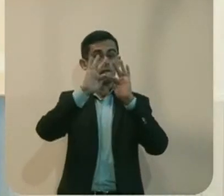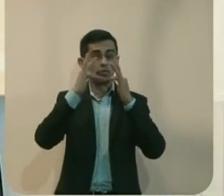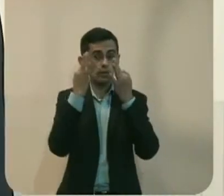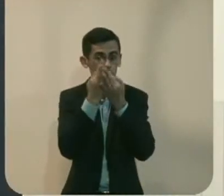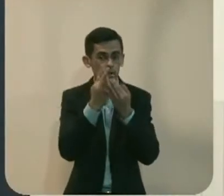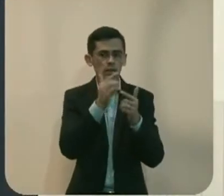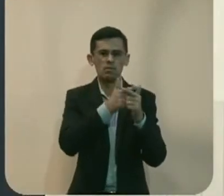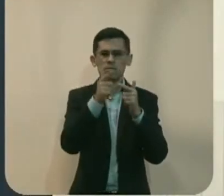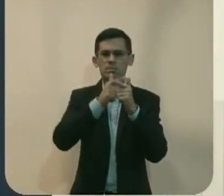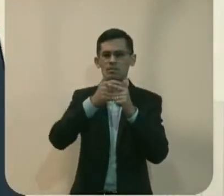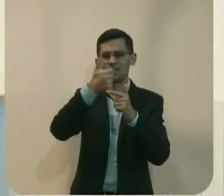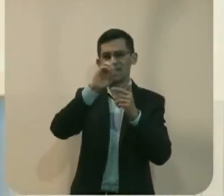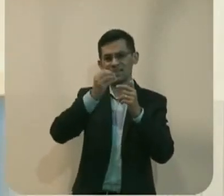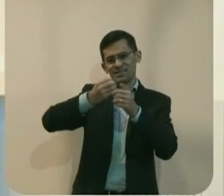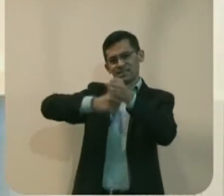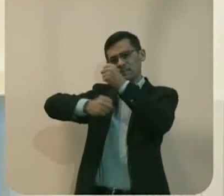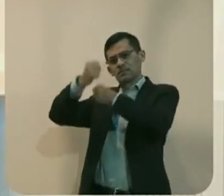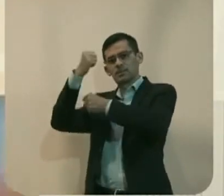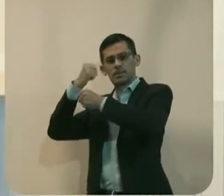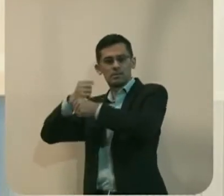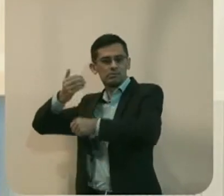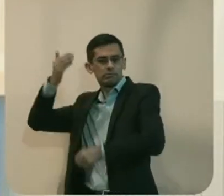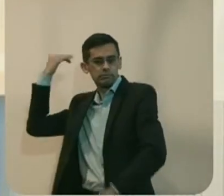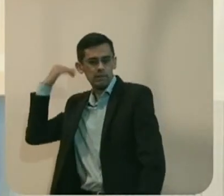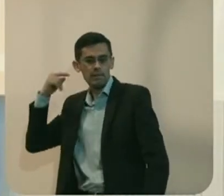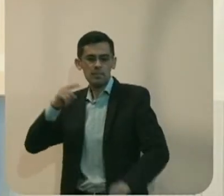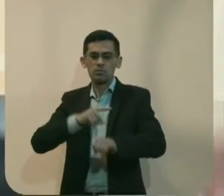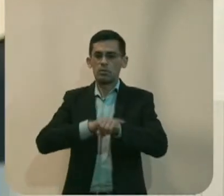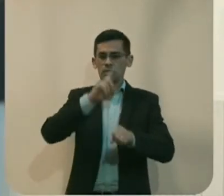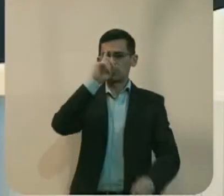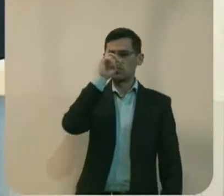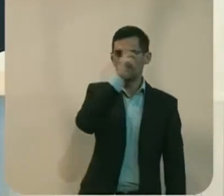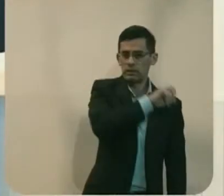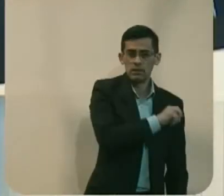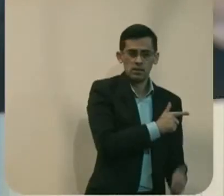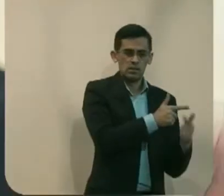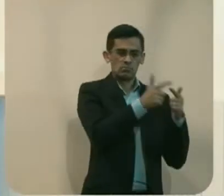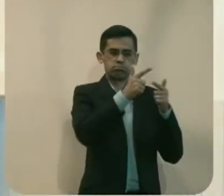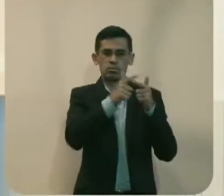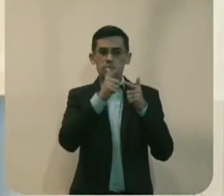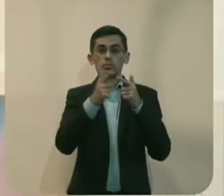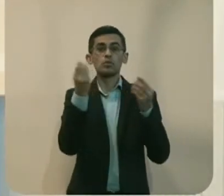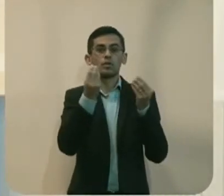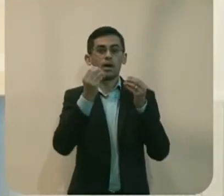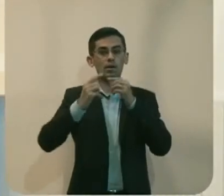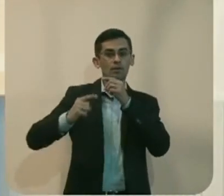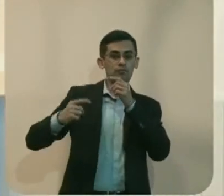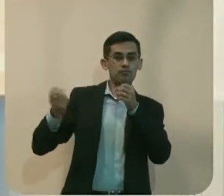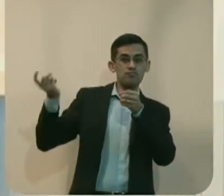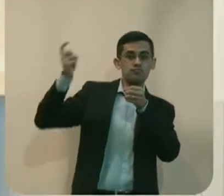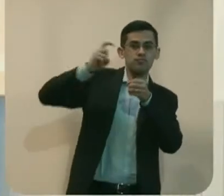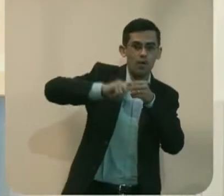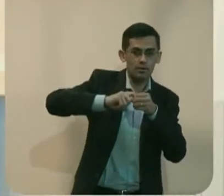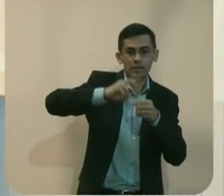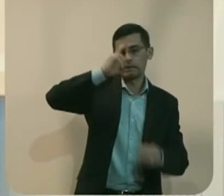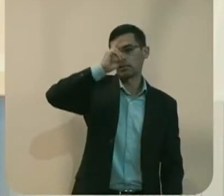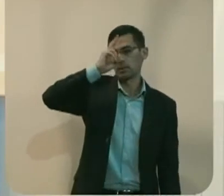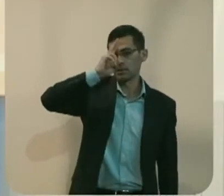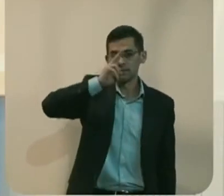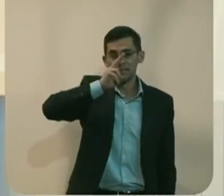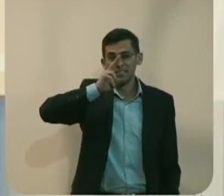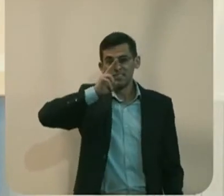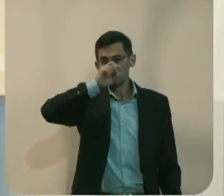um problema 10 anos atrás. Num momento de crise, aquele problema de 10 anos atrás tende a voltar com mais